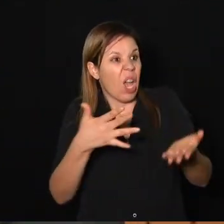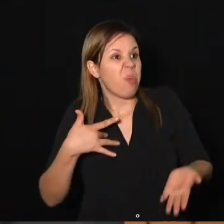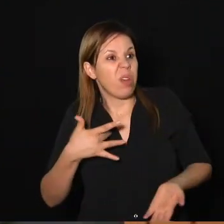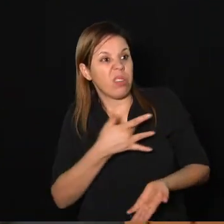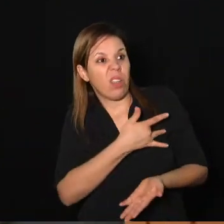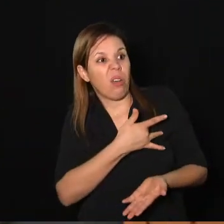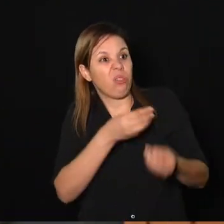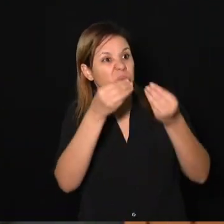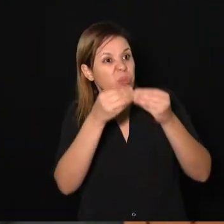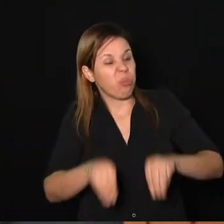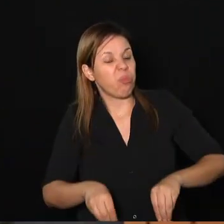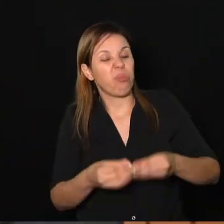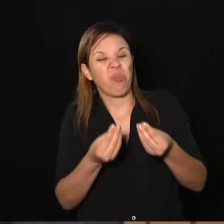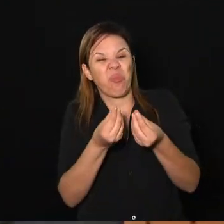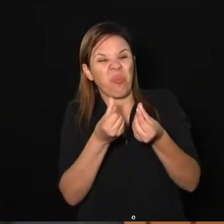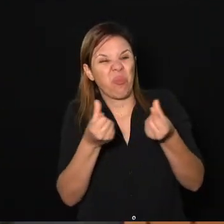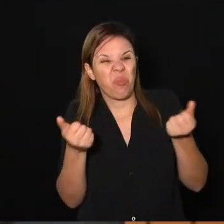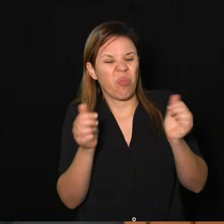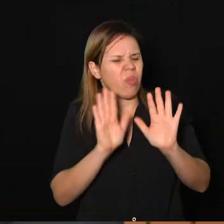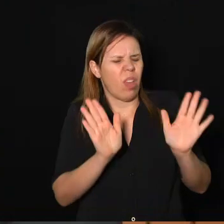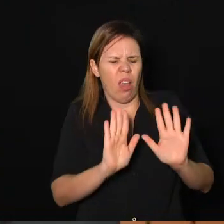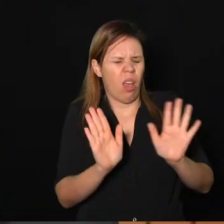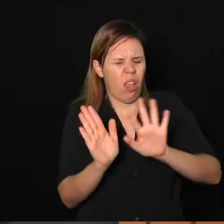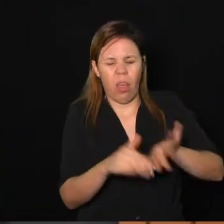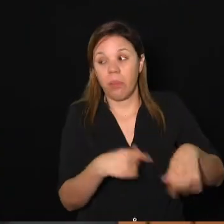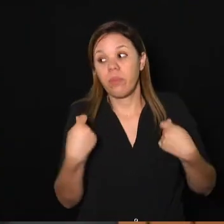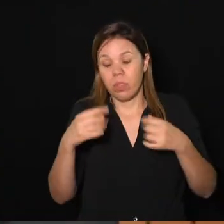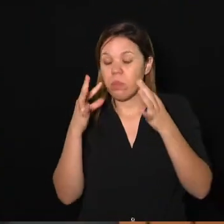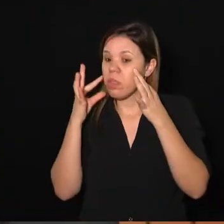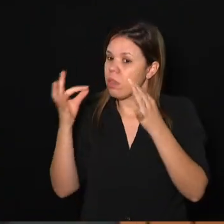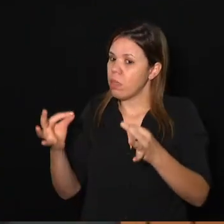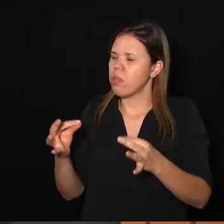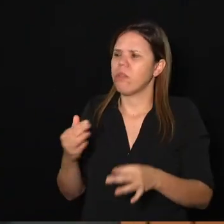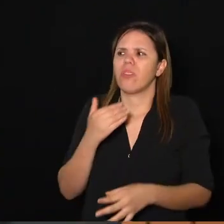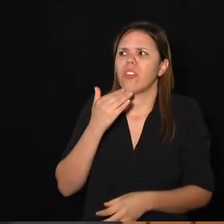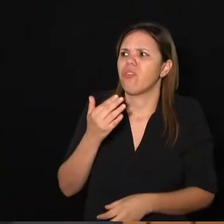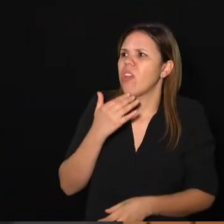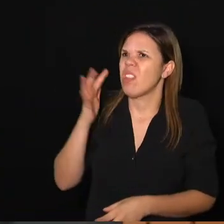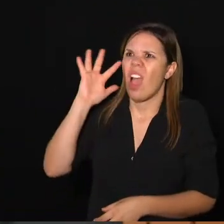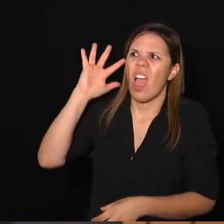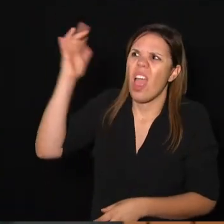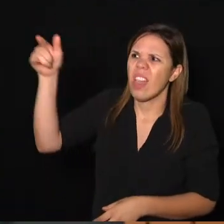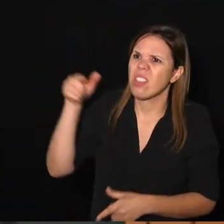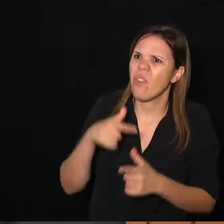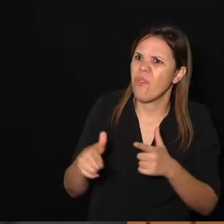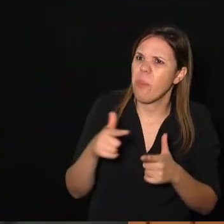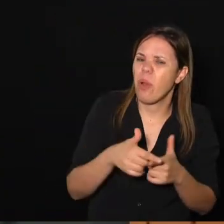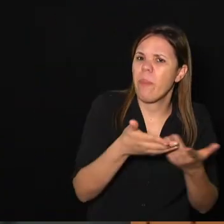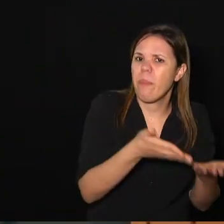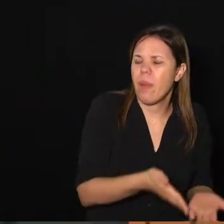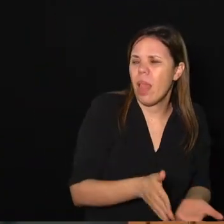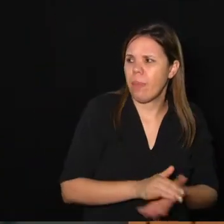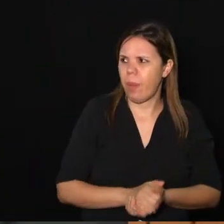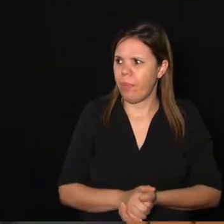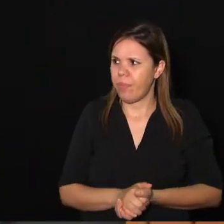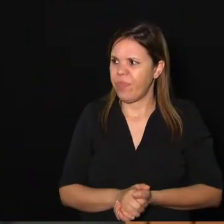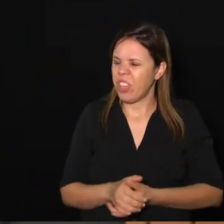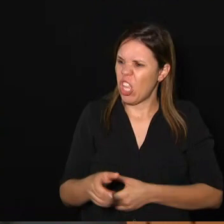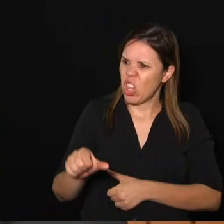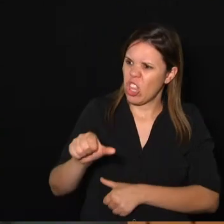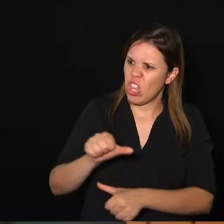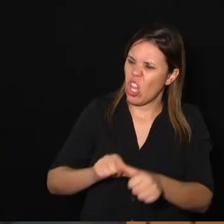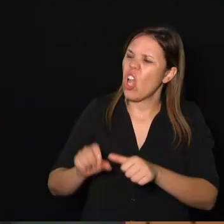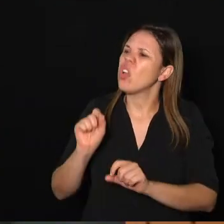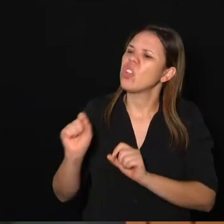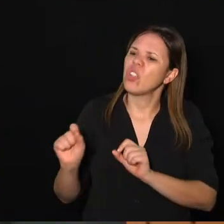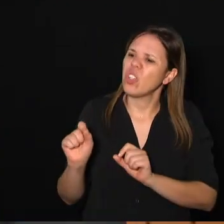então precisa de prestar muito bem atenção porque não adianta tentar resolver um problema entre aspas a toque de caixa